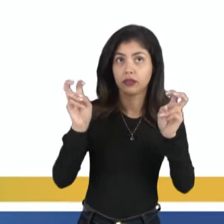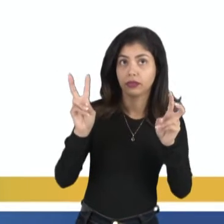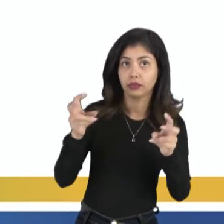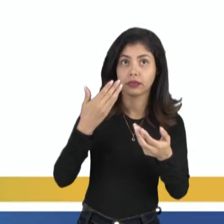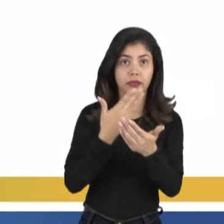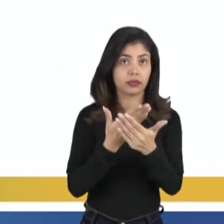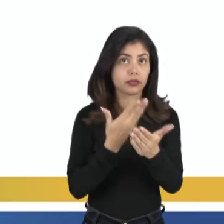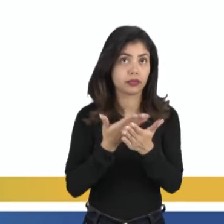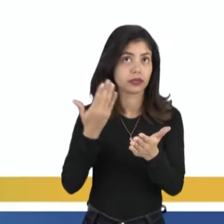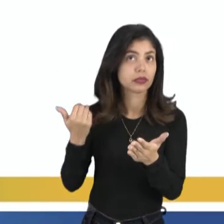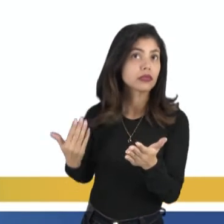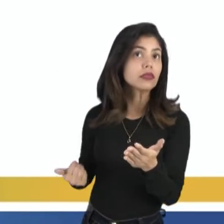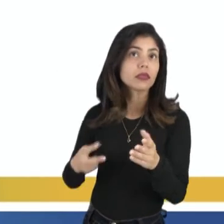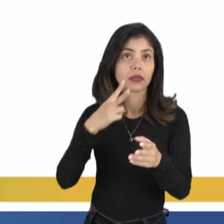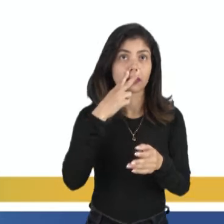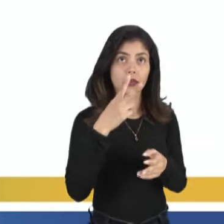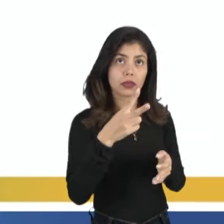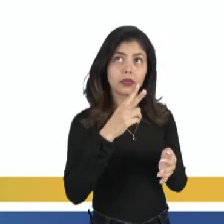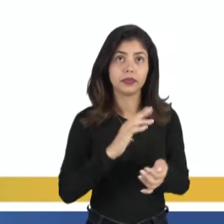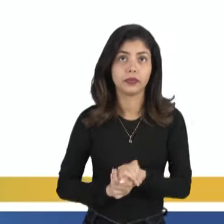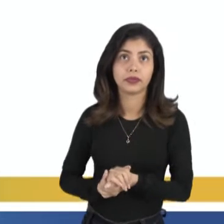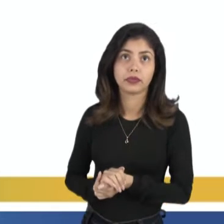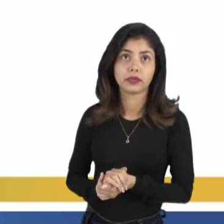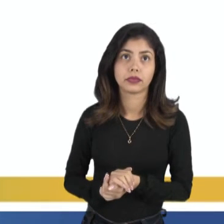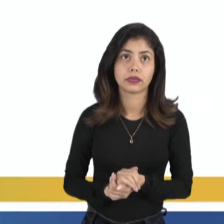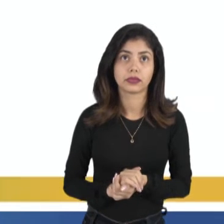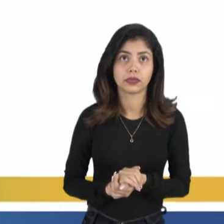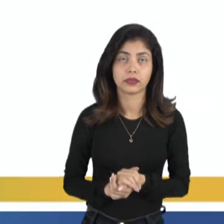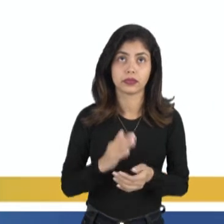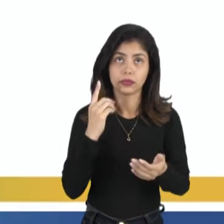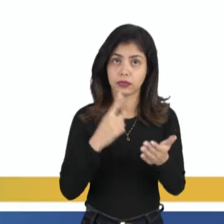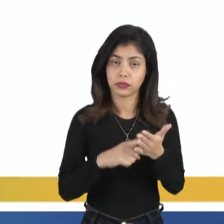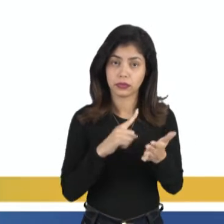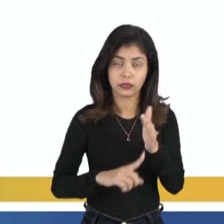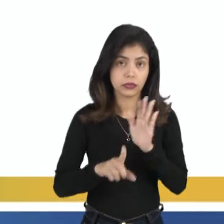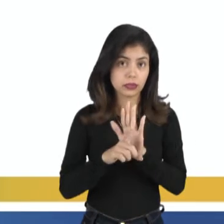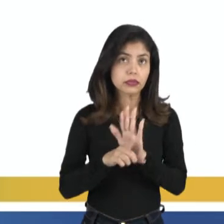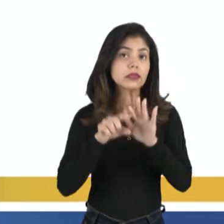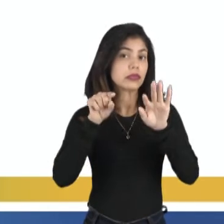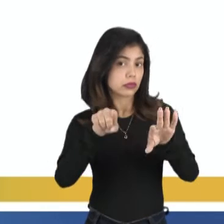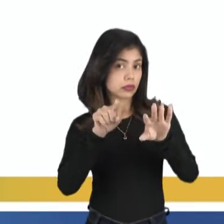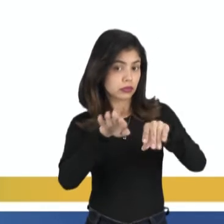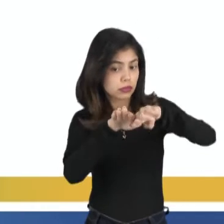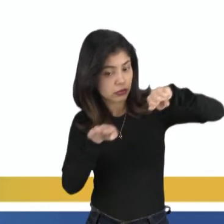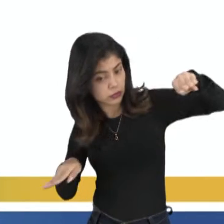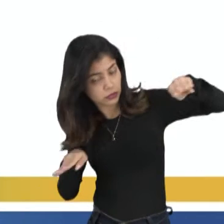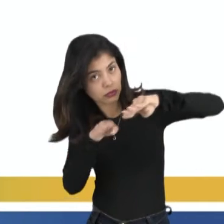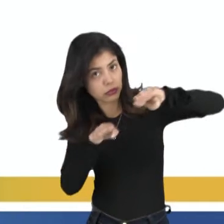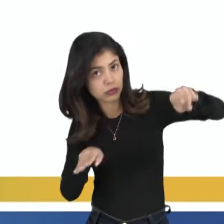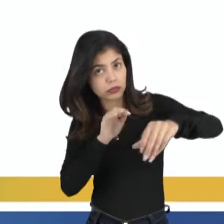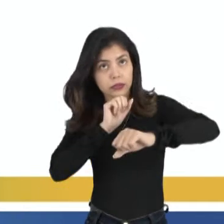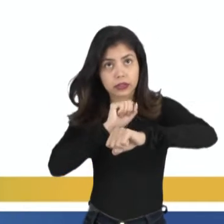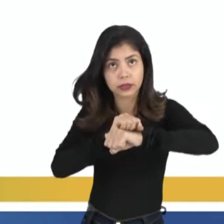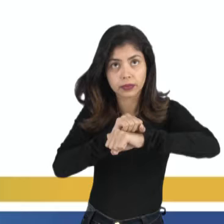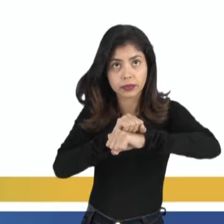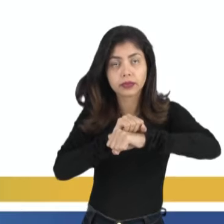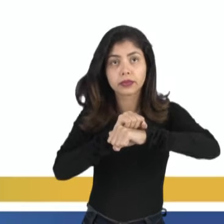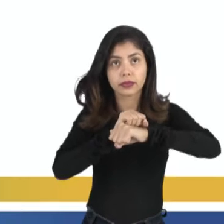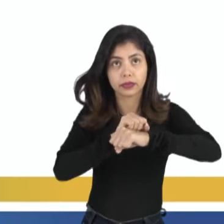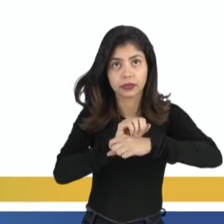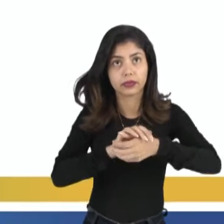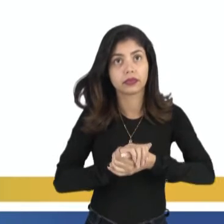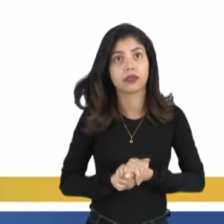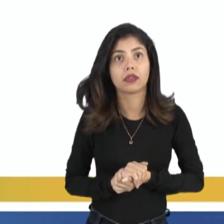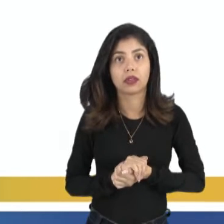que estava aqui na aula, Deixa eu só voltar aqui, Equilíbrio de um corpo considerando as leis de Newton. Para esse corpo estar em equilíbrio, paradinho aí onde ele